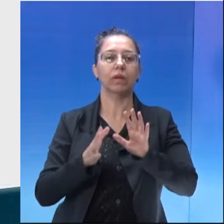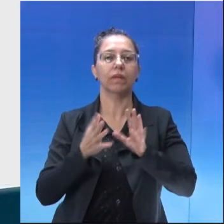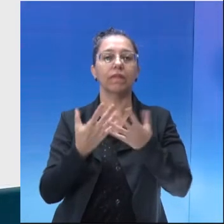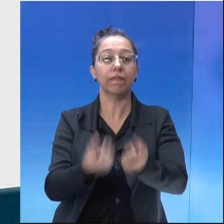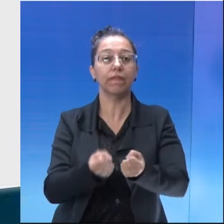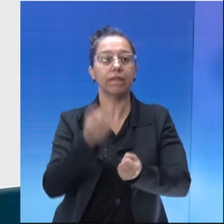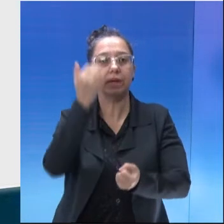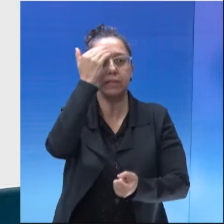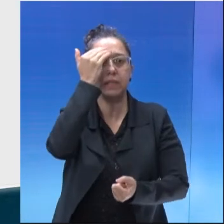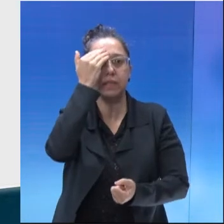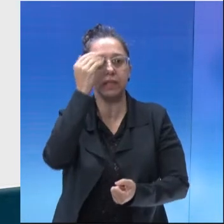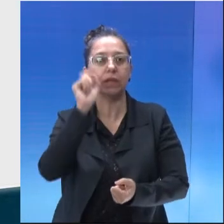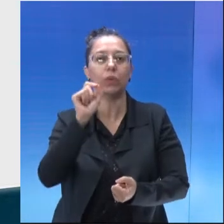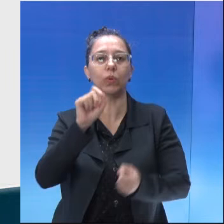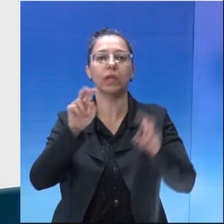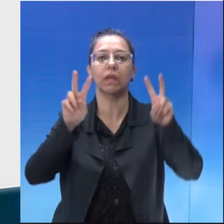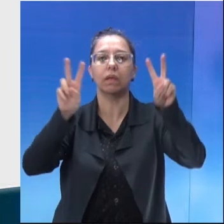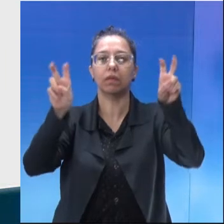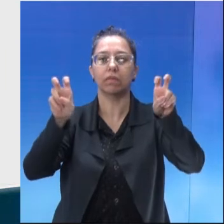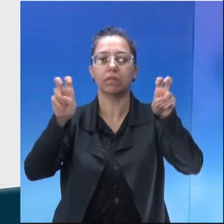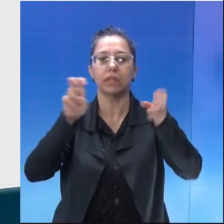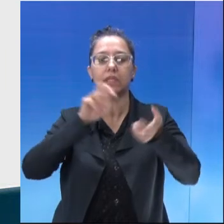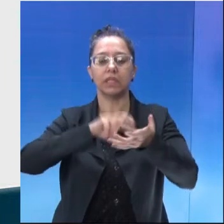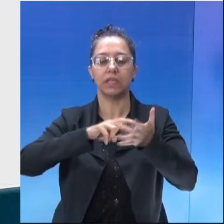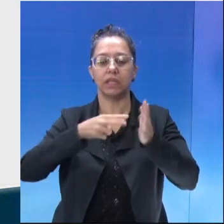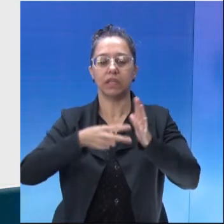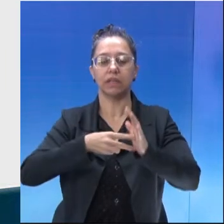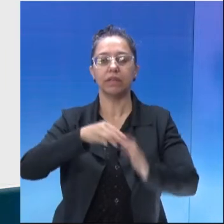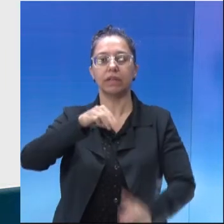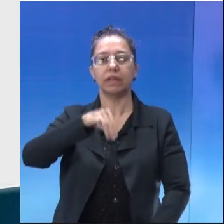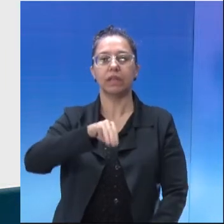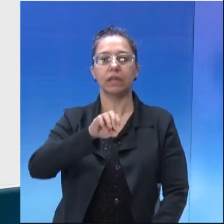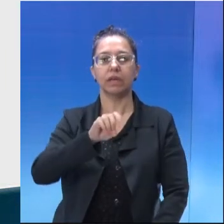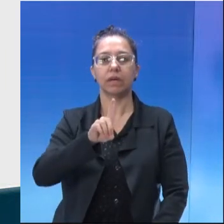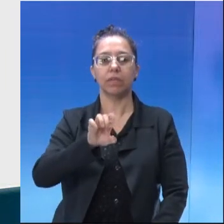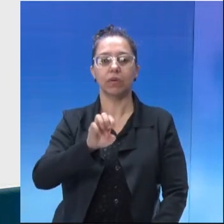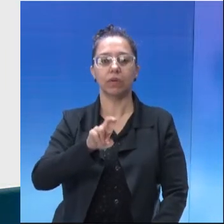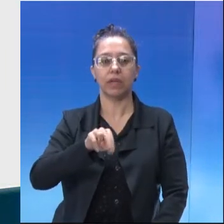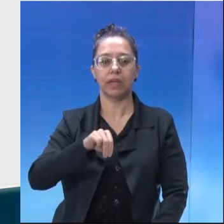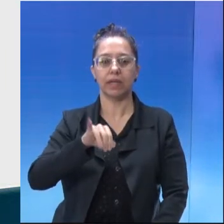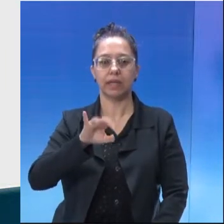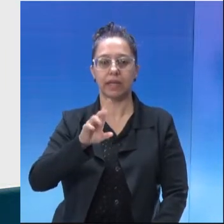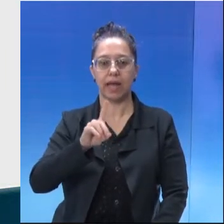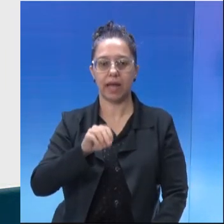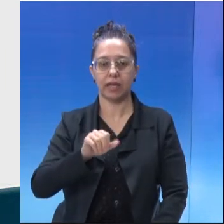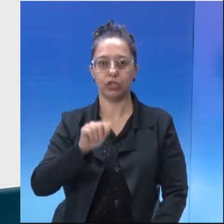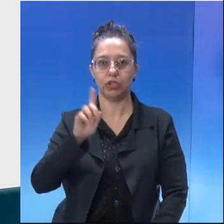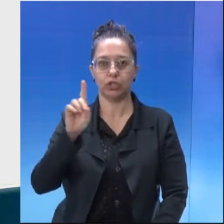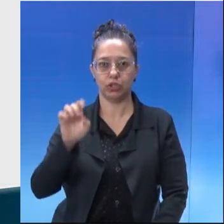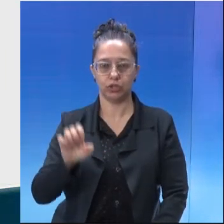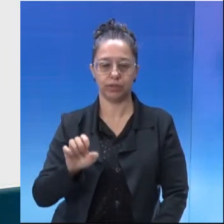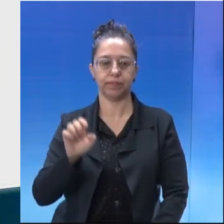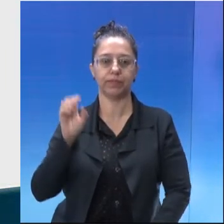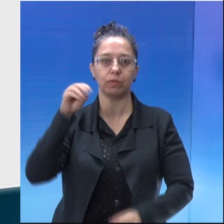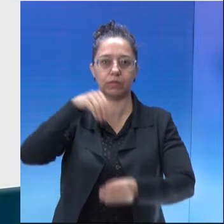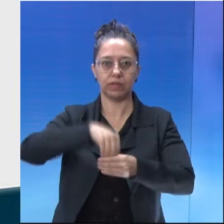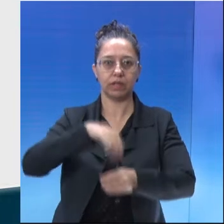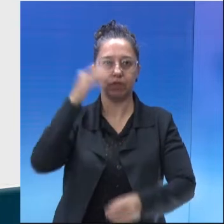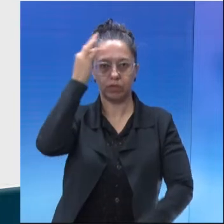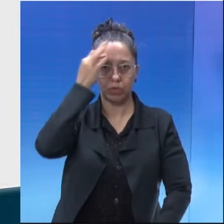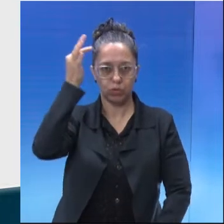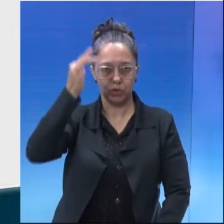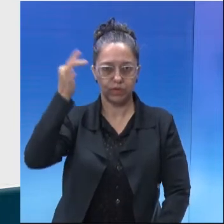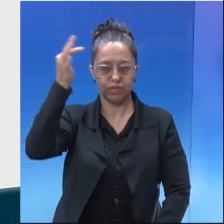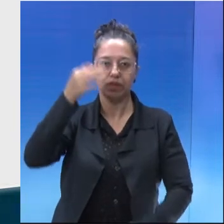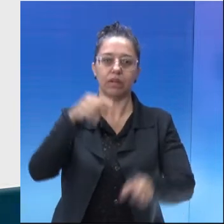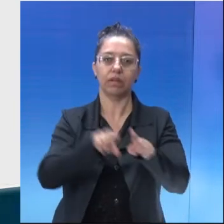o que é essa tal modernidade. Beleza. A modernidade na filosofia, e não só na